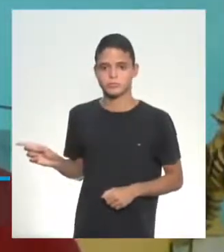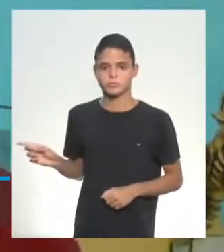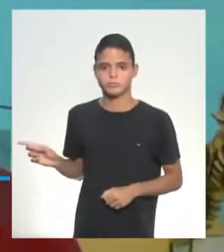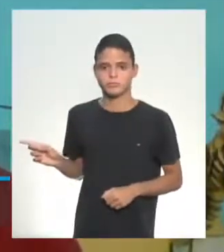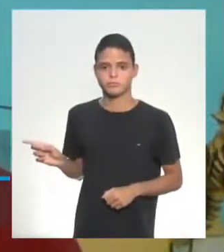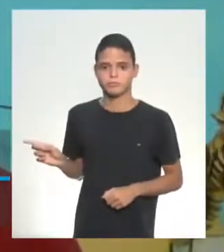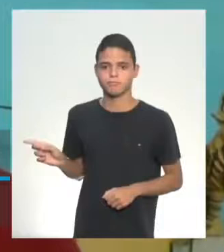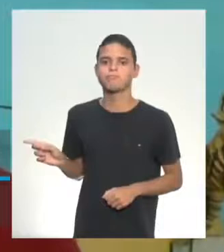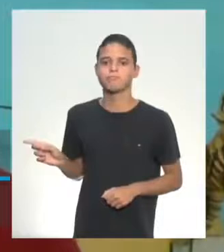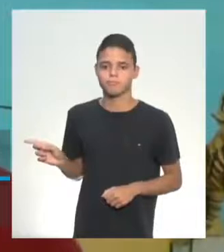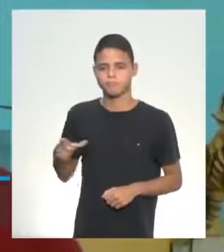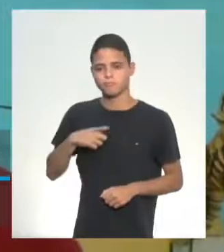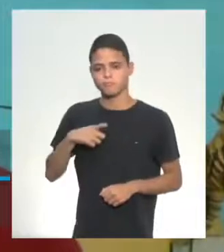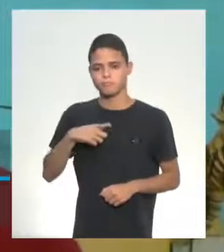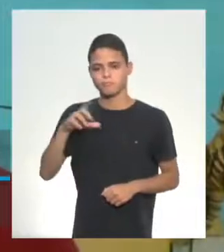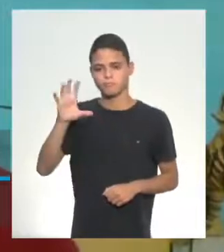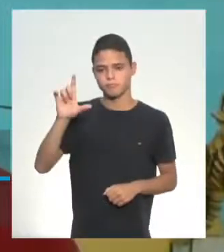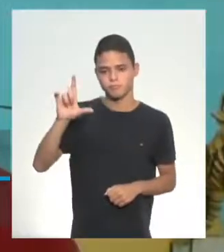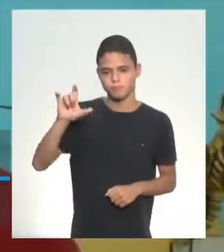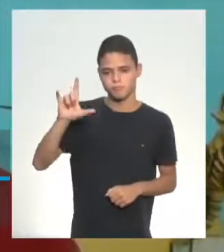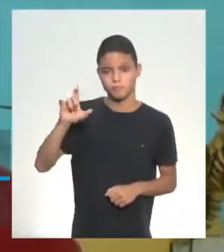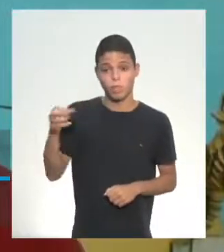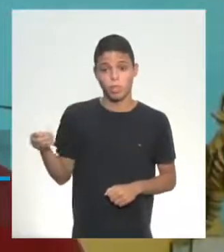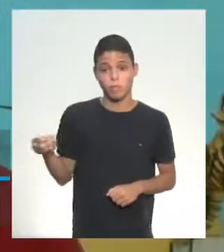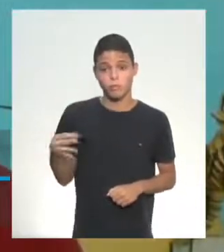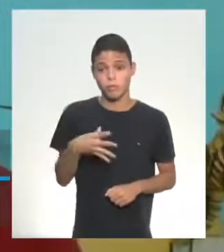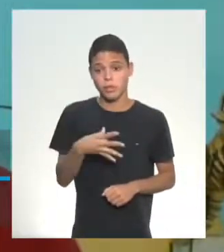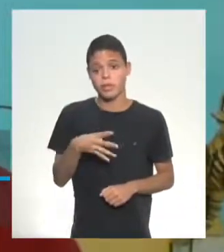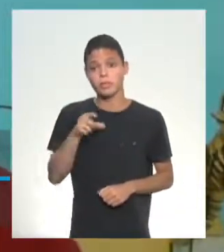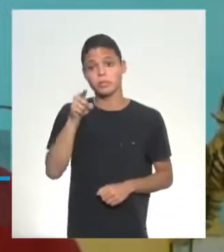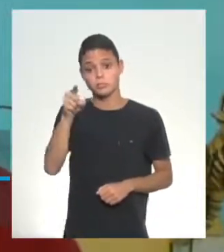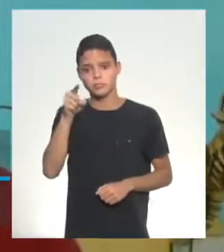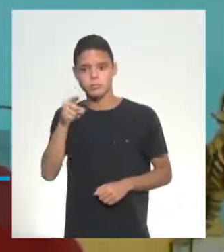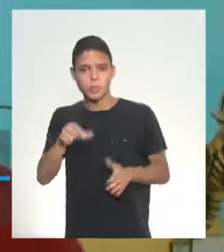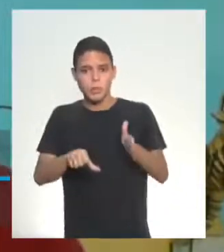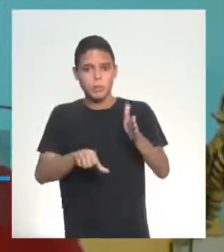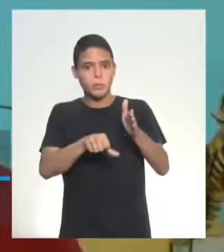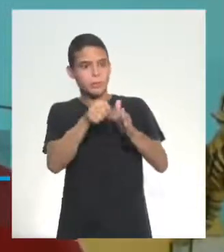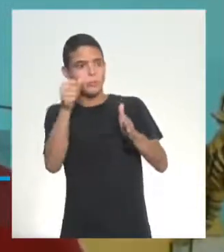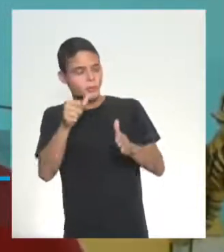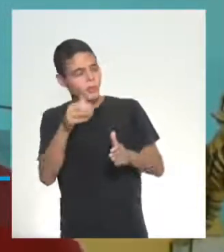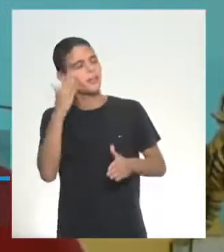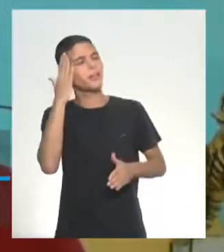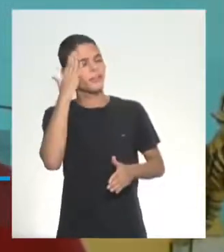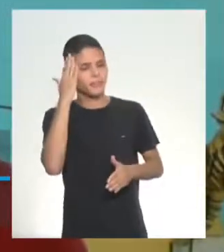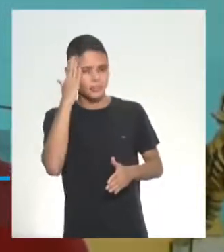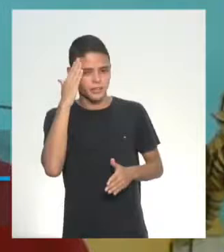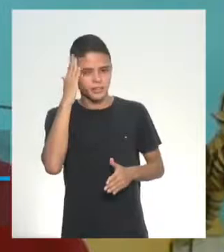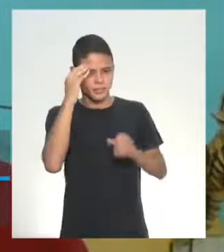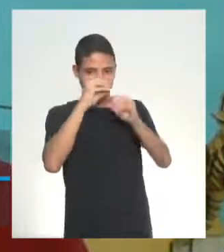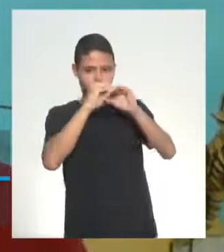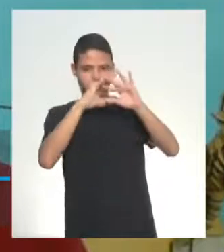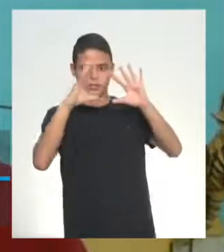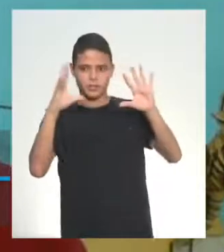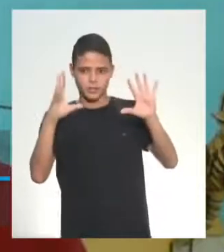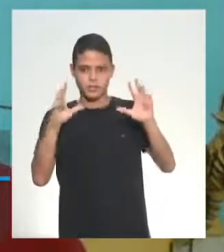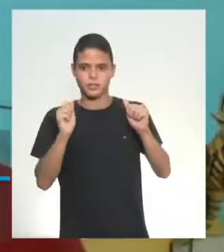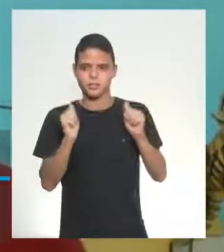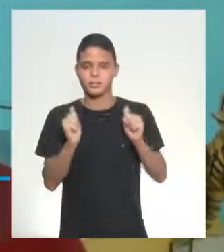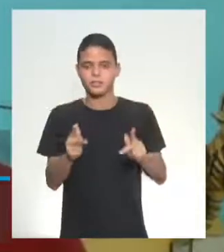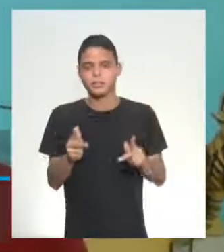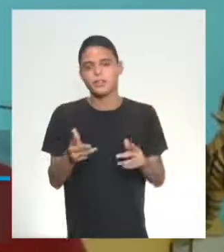as novidades, tudo que pintar de novo por aqui, você vai ser o primeiro a saber. Tá bom? Mas agora, sem